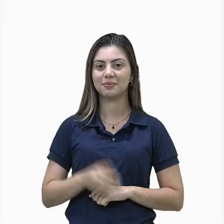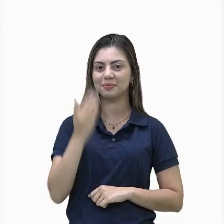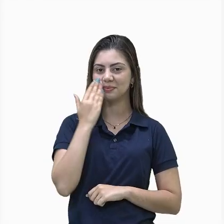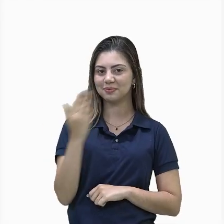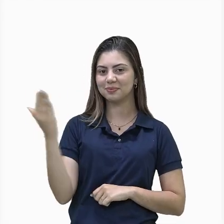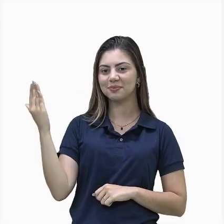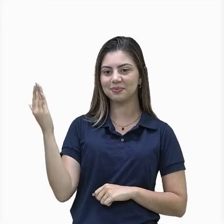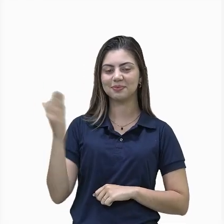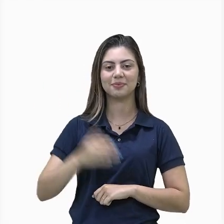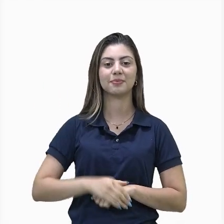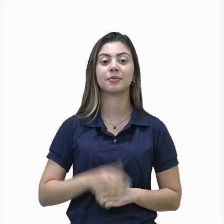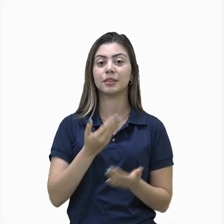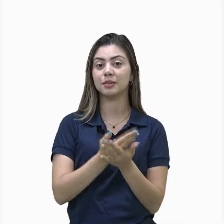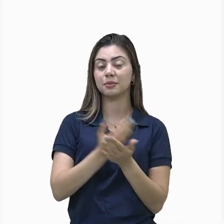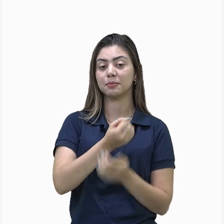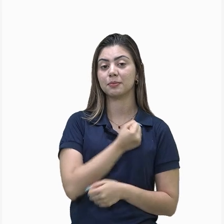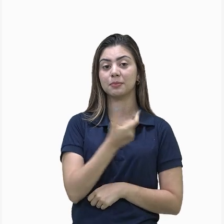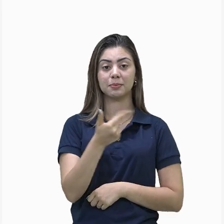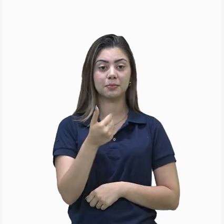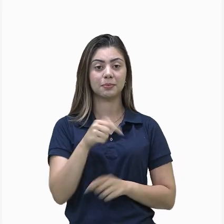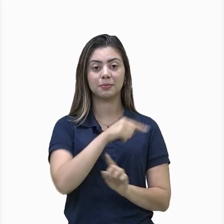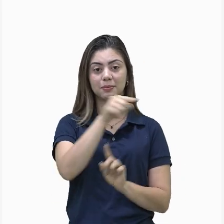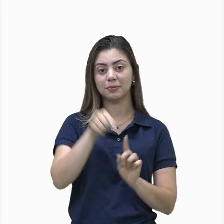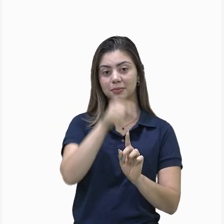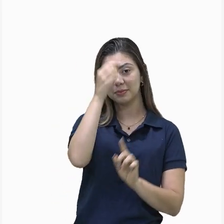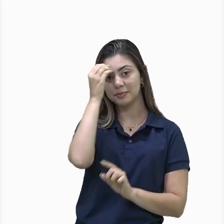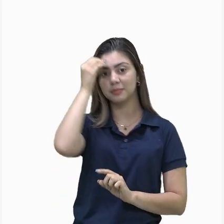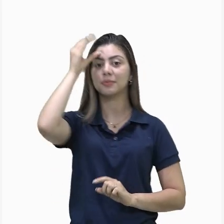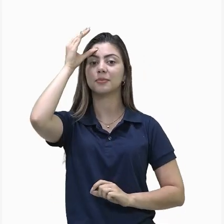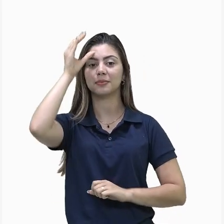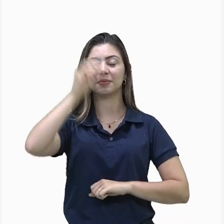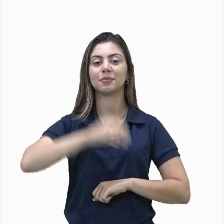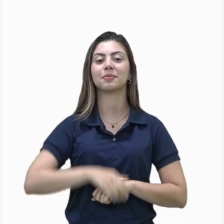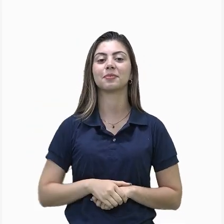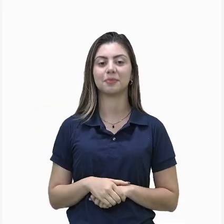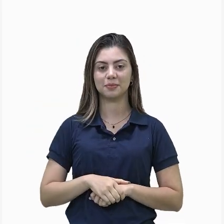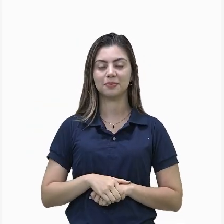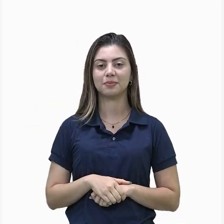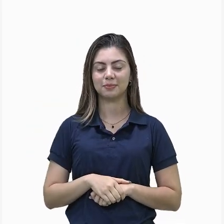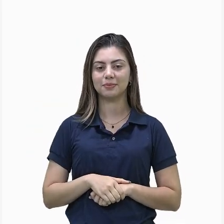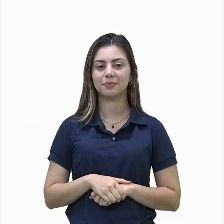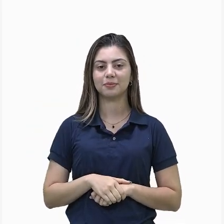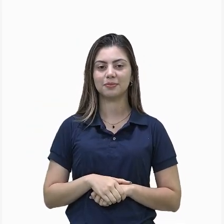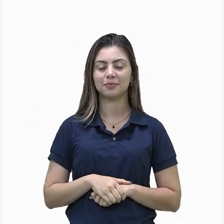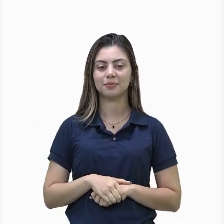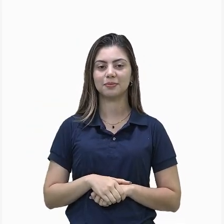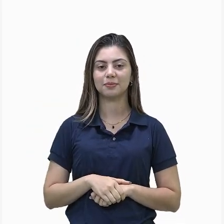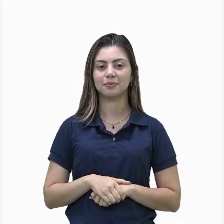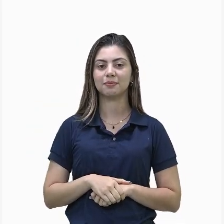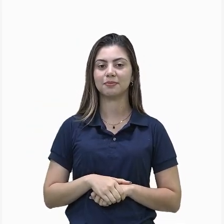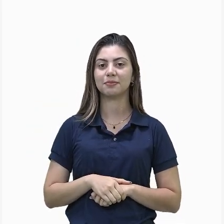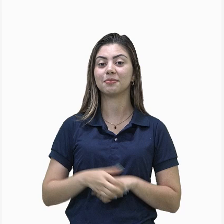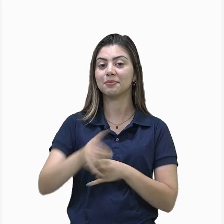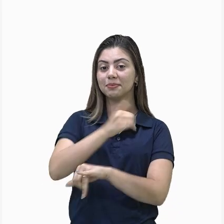então, é a aula número 12, que nós temos aí como objeto de conhecimento